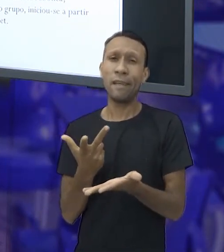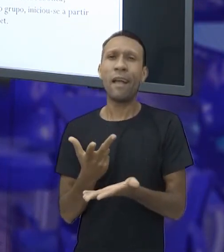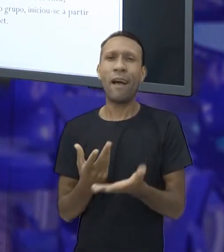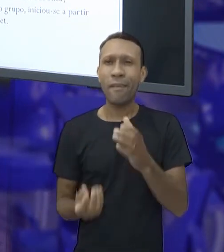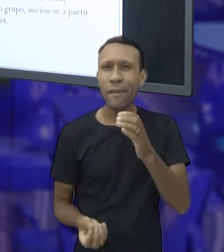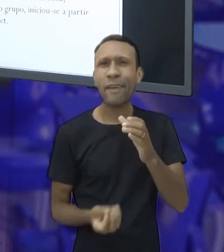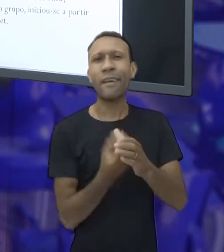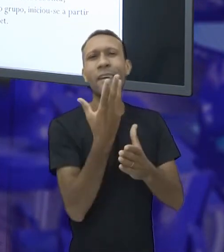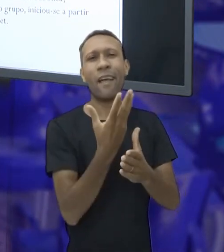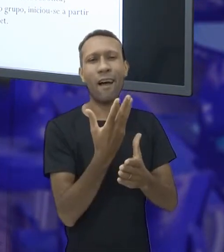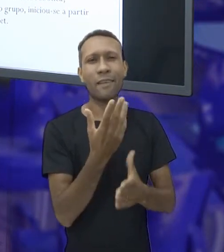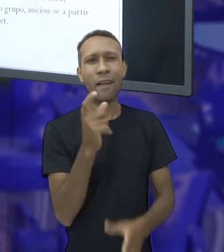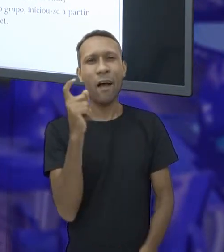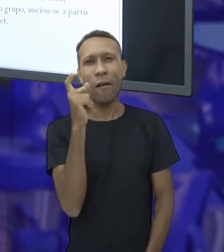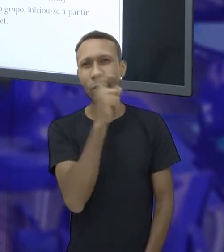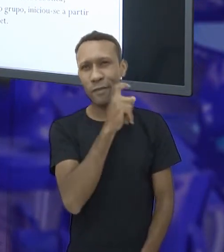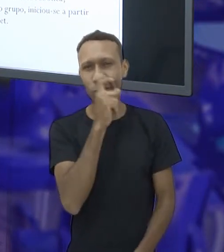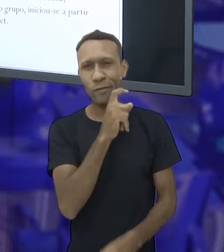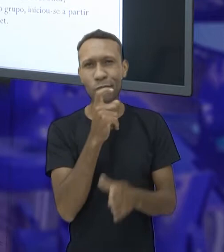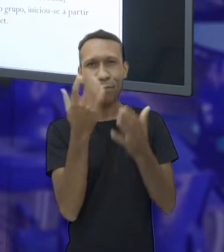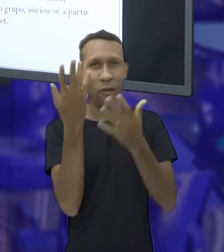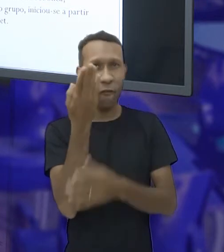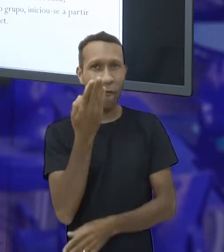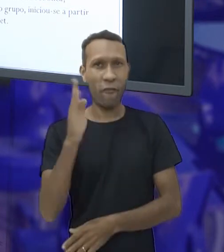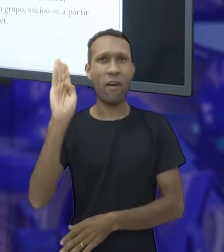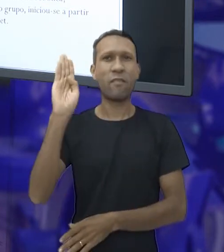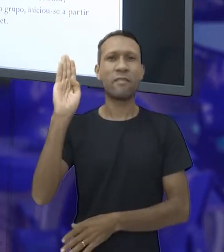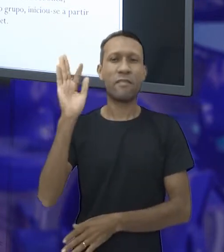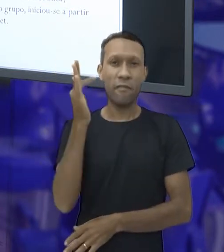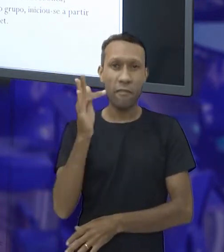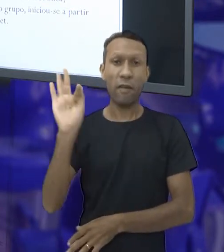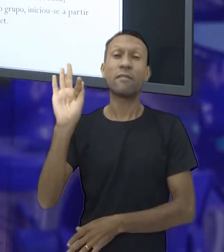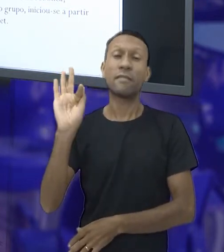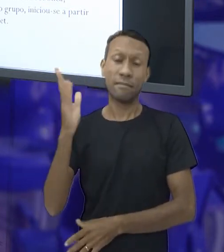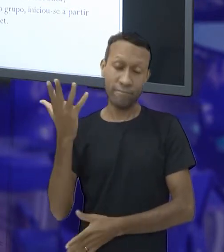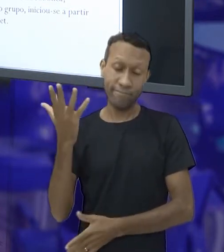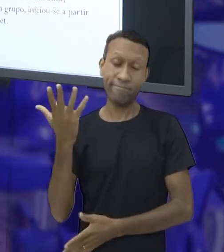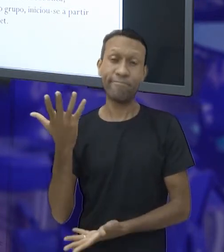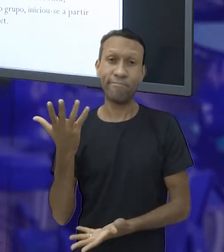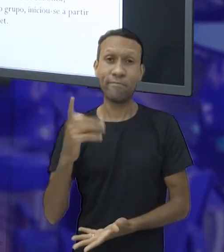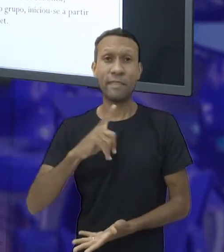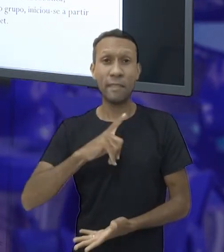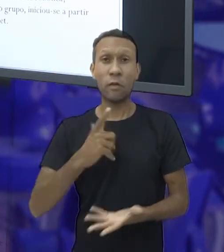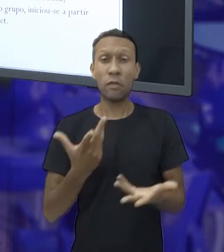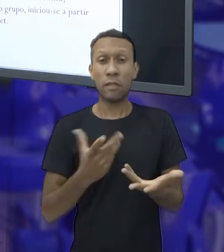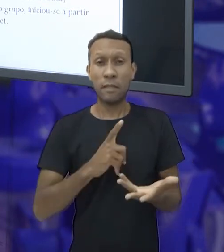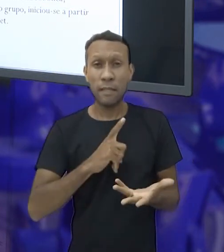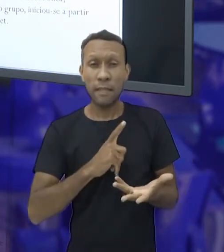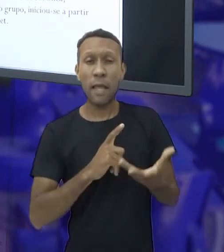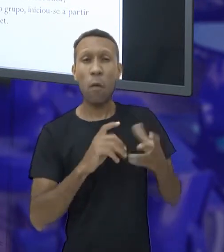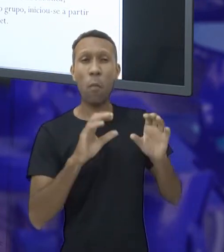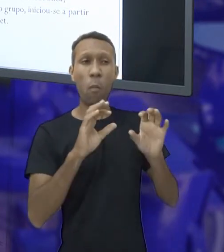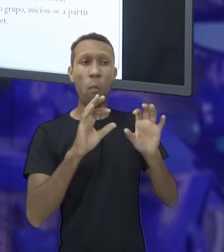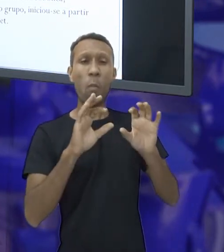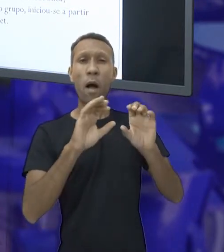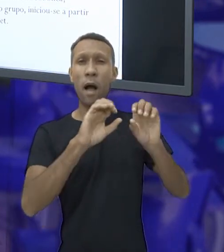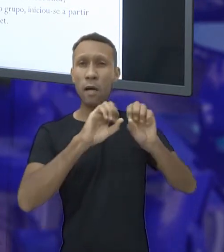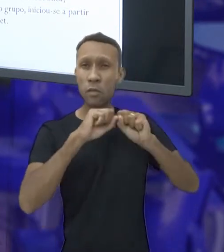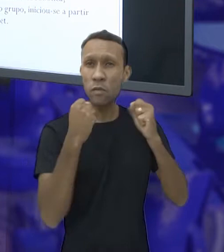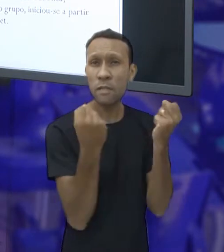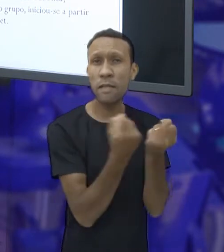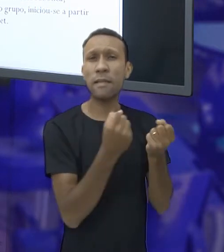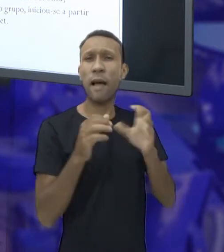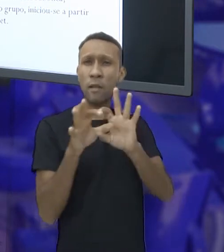news, etc. e tal. Tá certo? Mas somos uma sociedade informacional. Somos uma sociedade conectada. E é